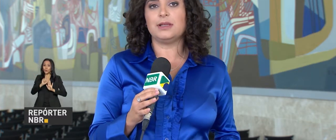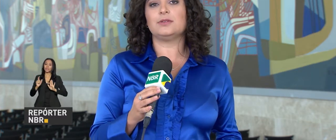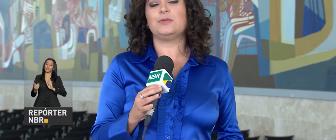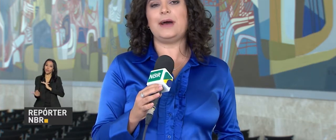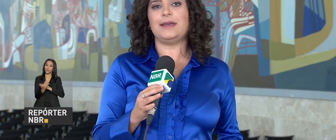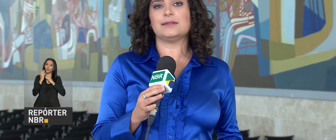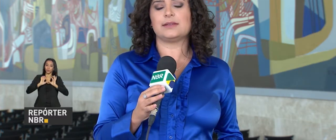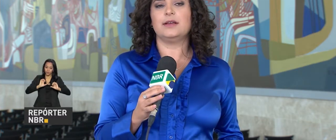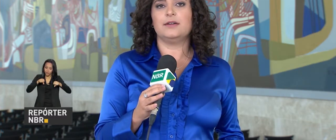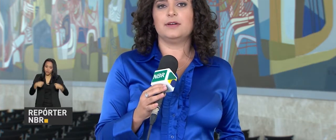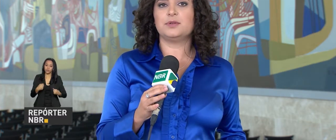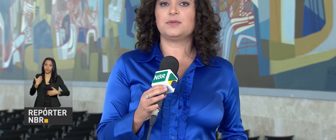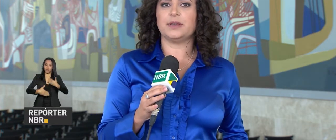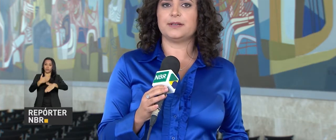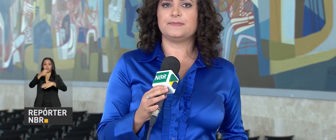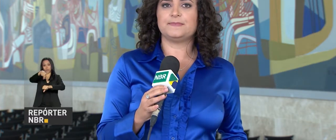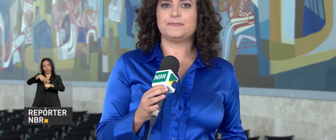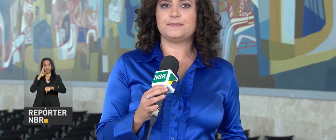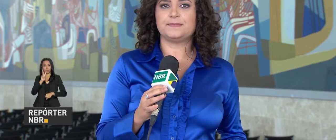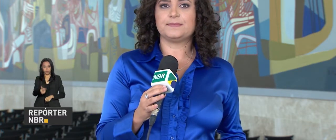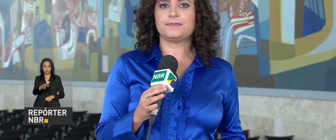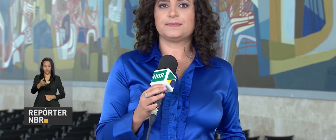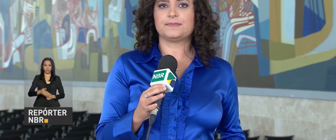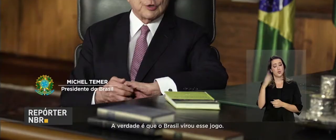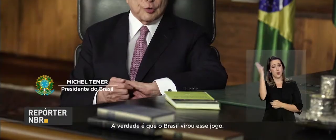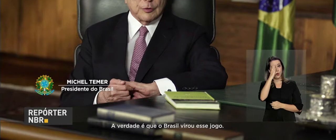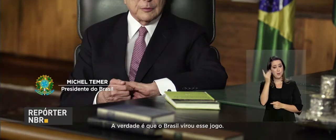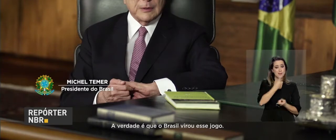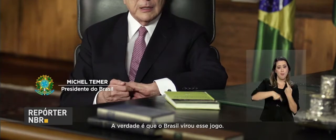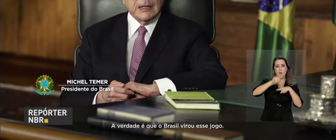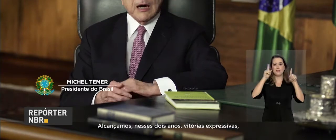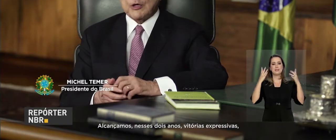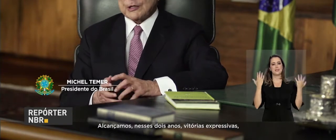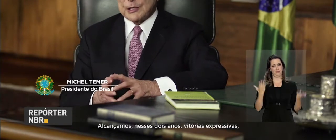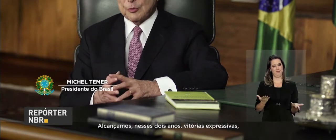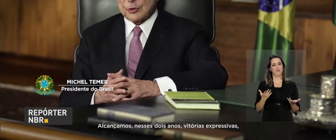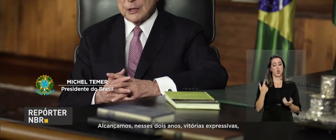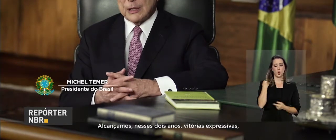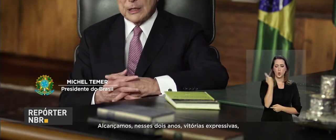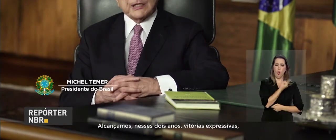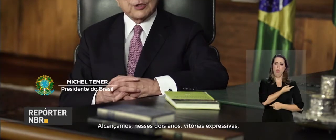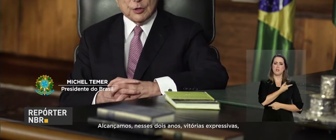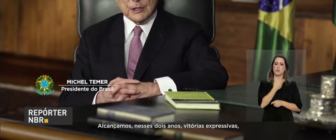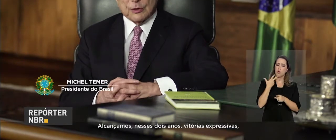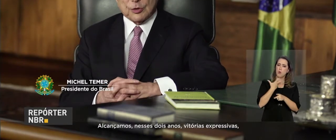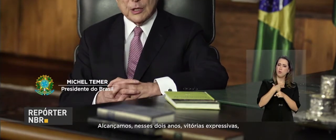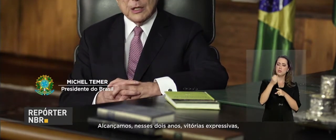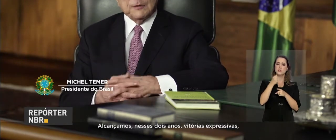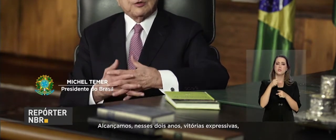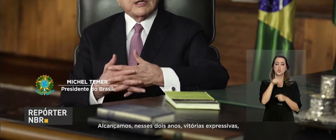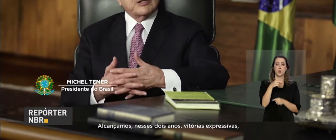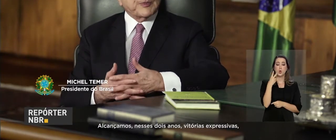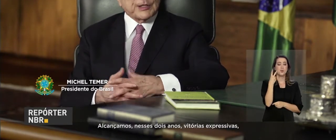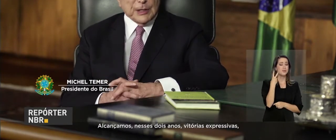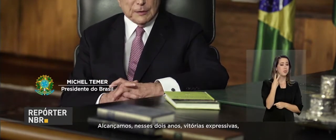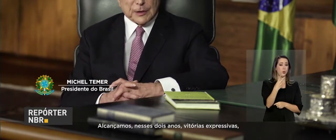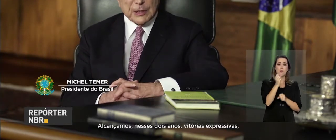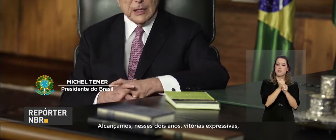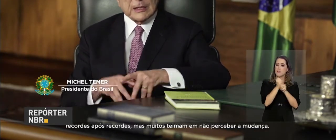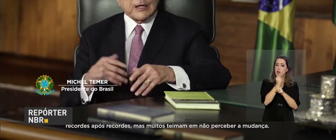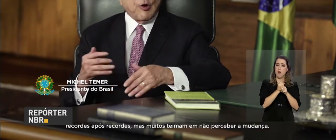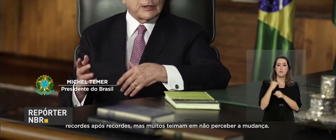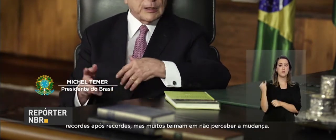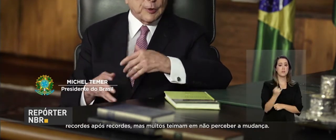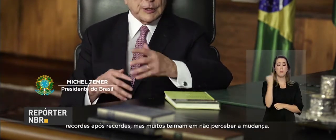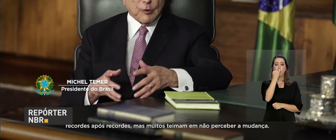crescimento do país vamos ver se alcançamos nestes dois anos vitórias expressivas